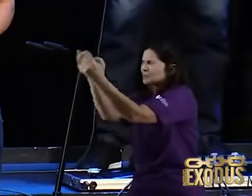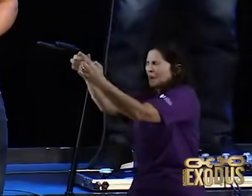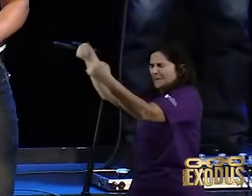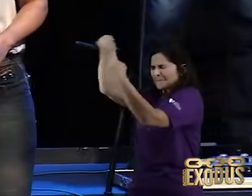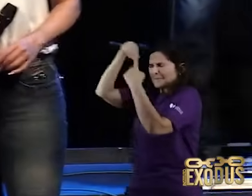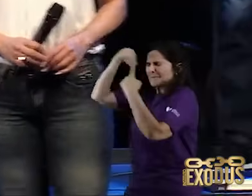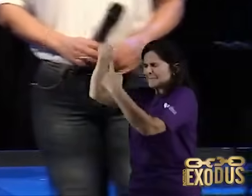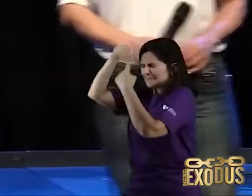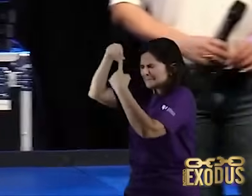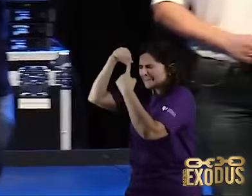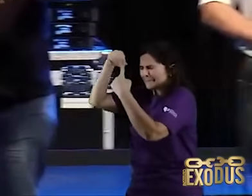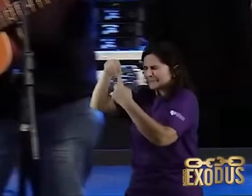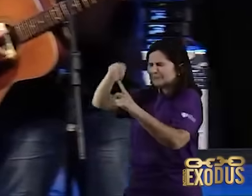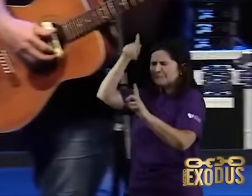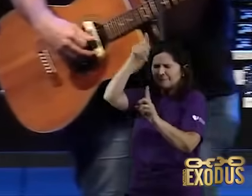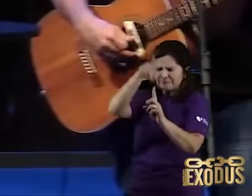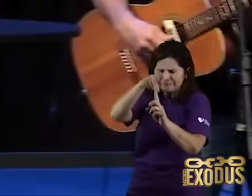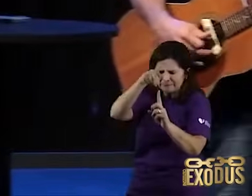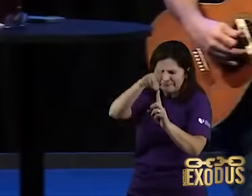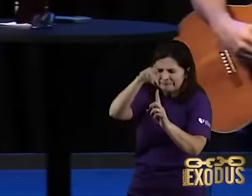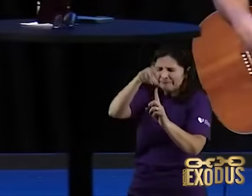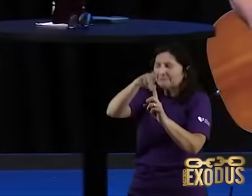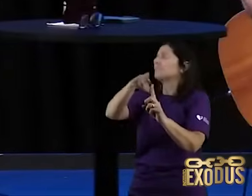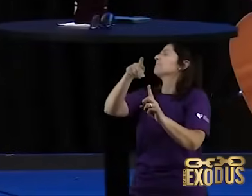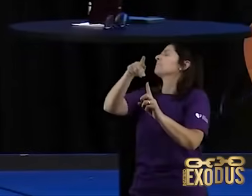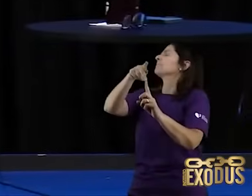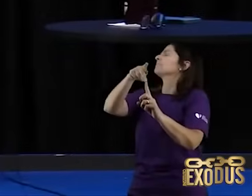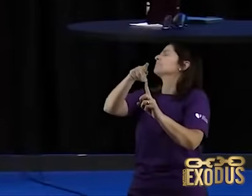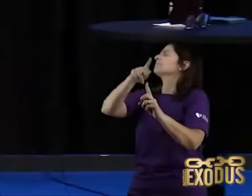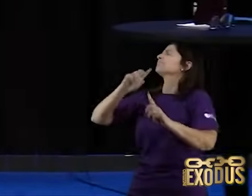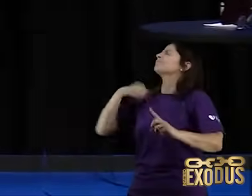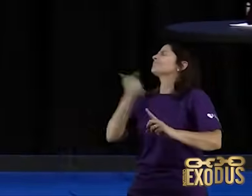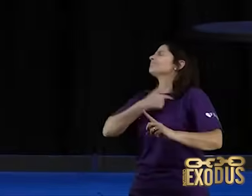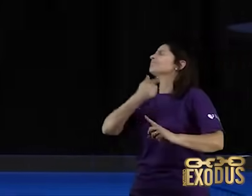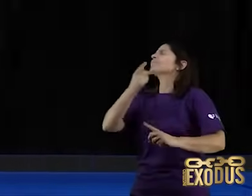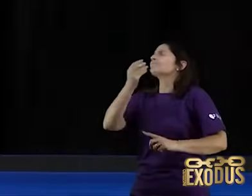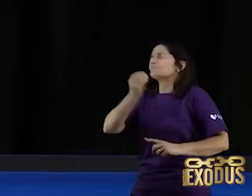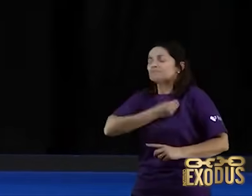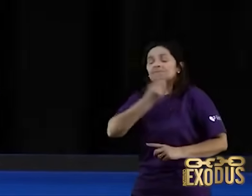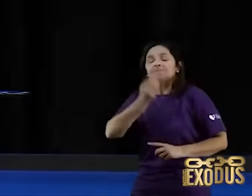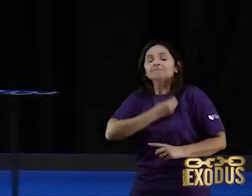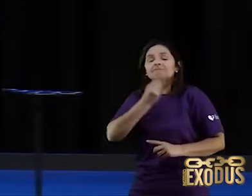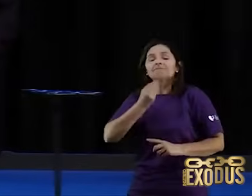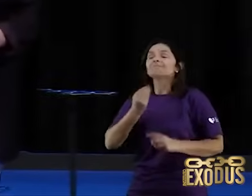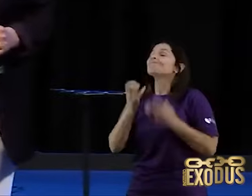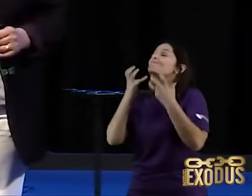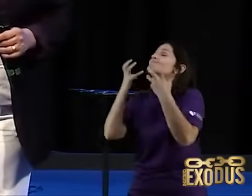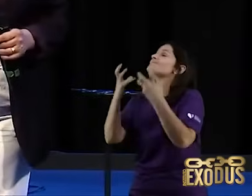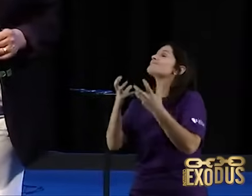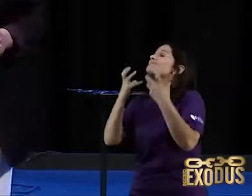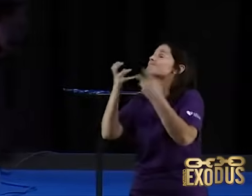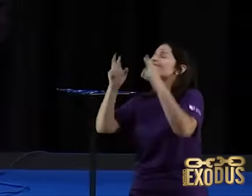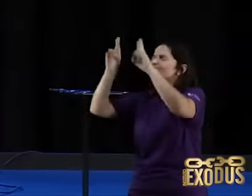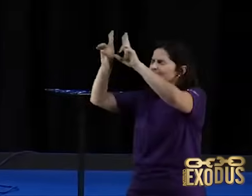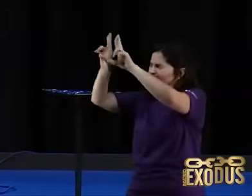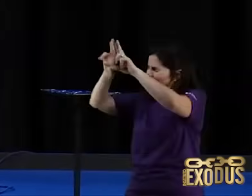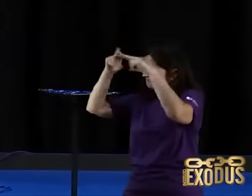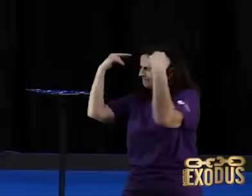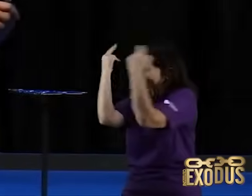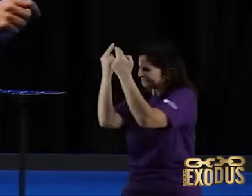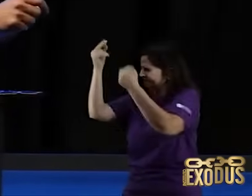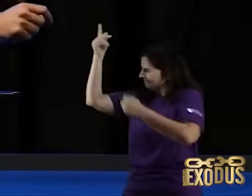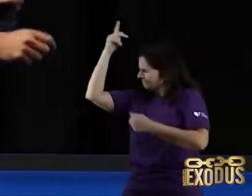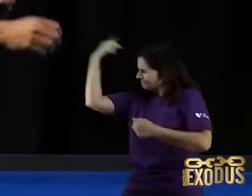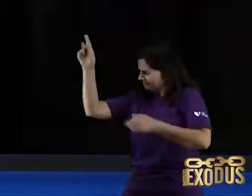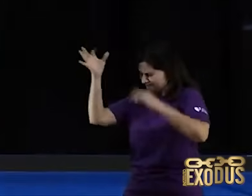prioridade número um número zer zer na nossa vida Pai queremos que o teu reino e a tua